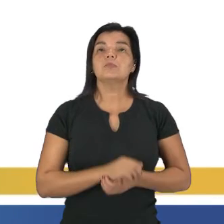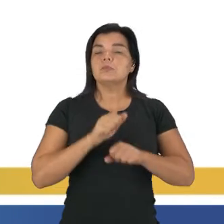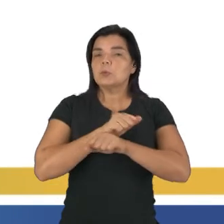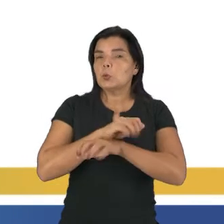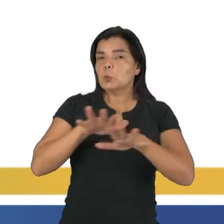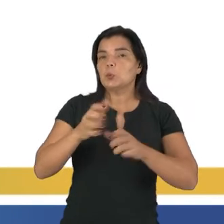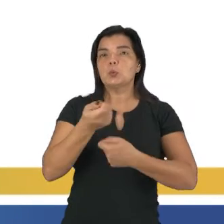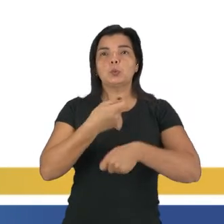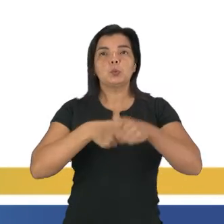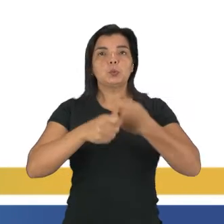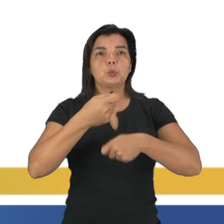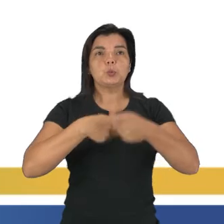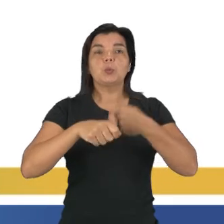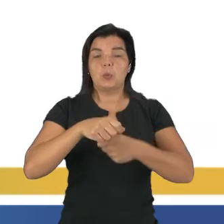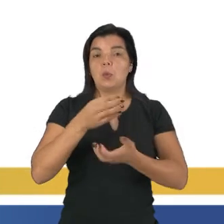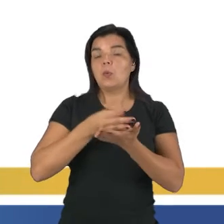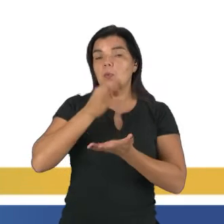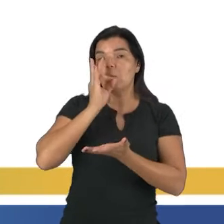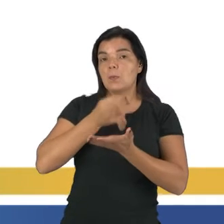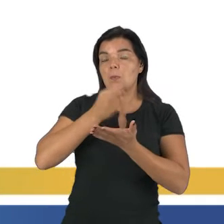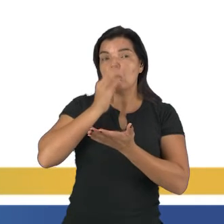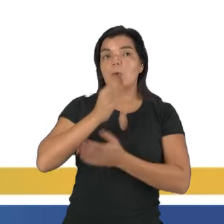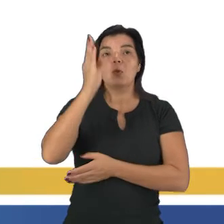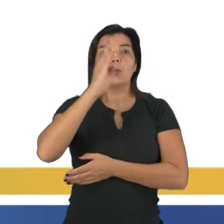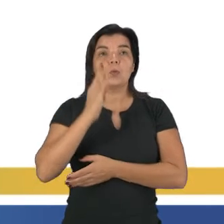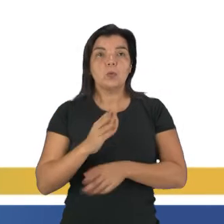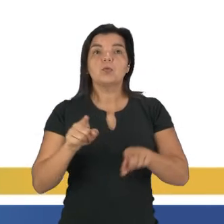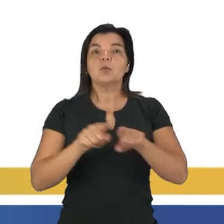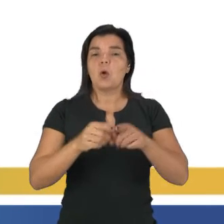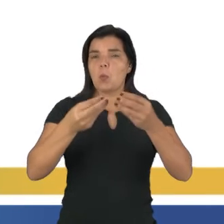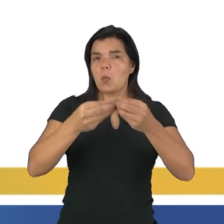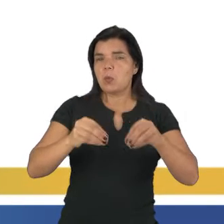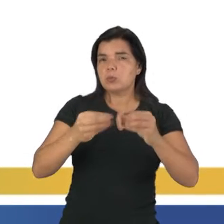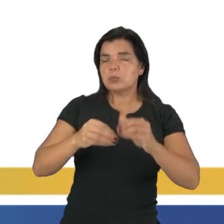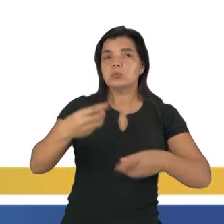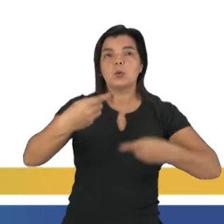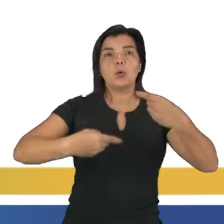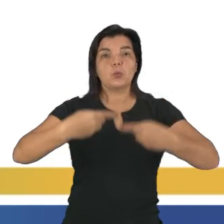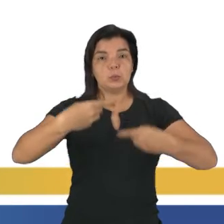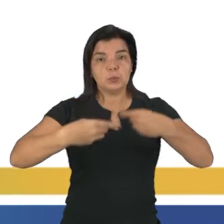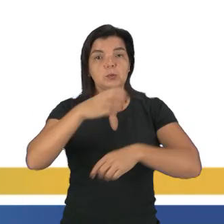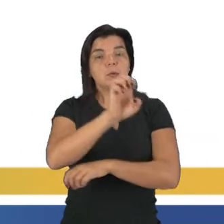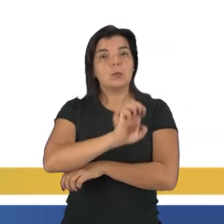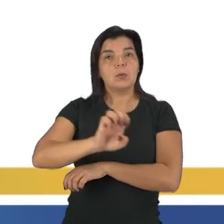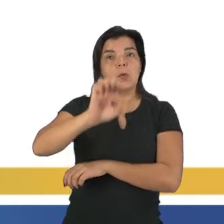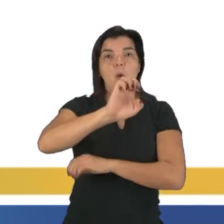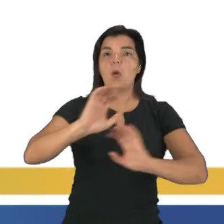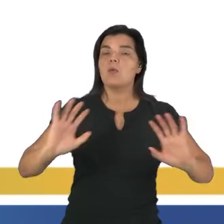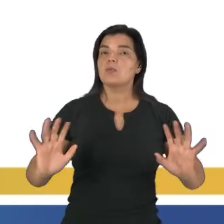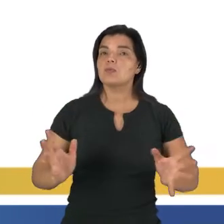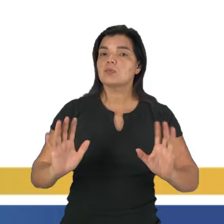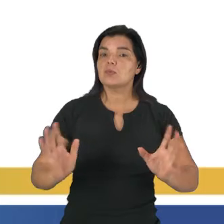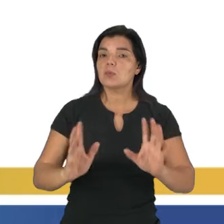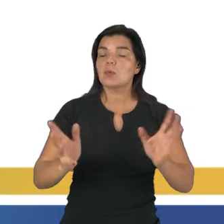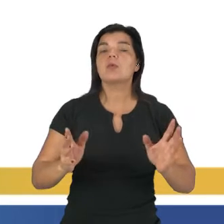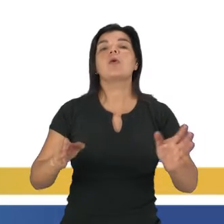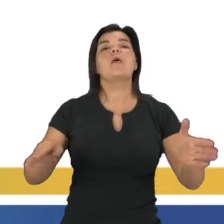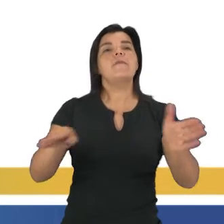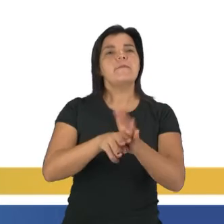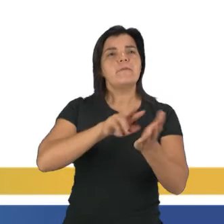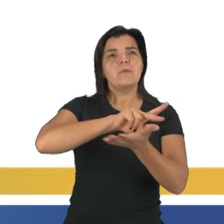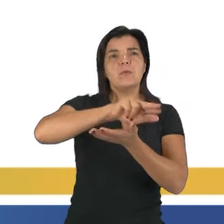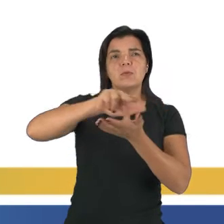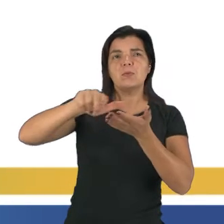a expansão da economia cafeeira no Brasil e a crise política na Europa incentivaram a chegada de